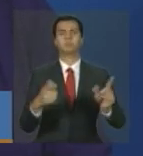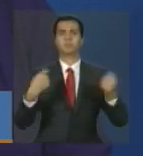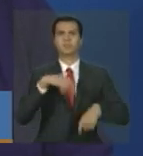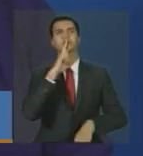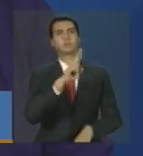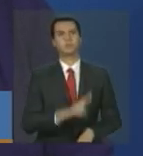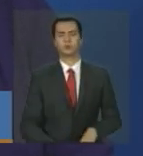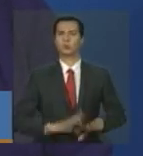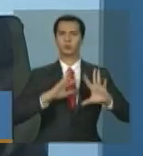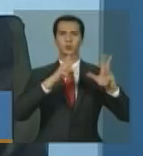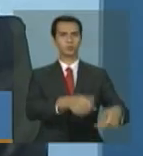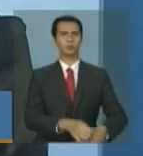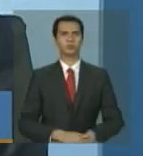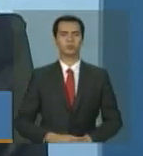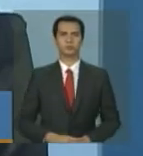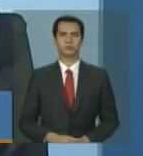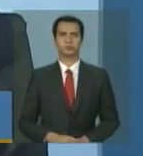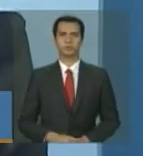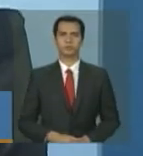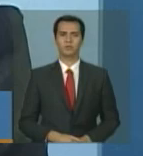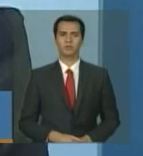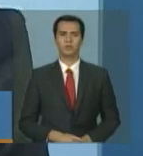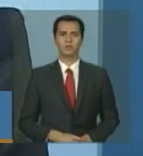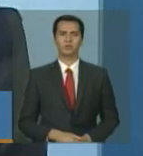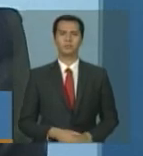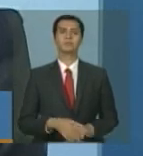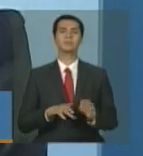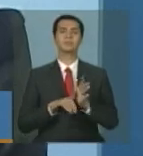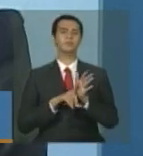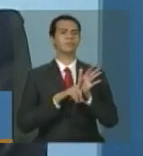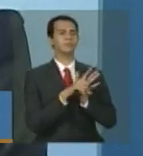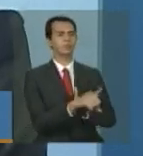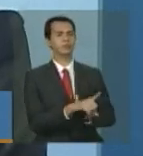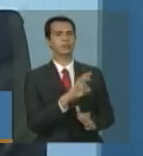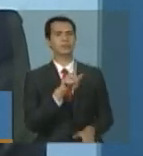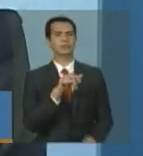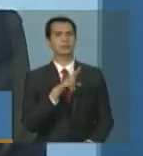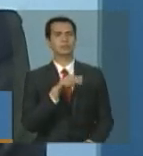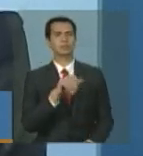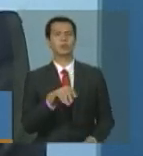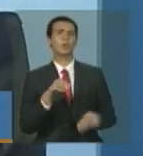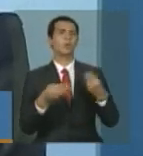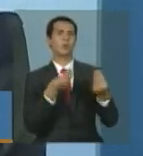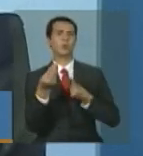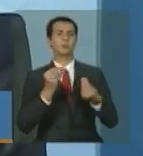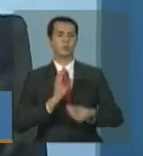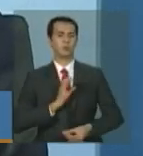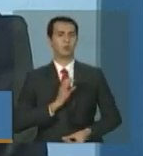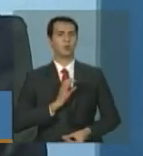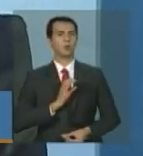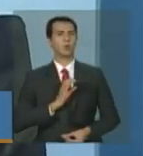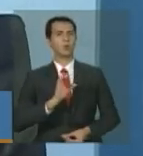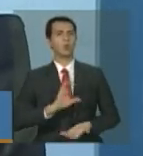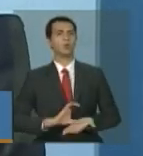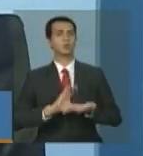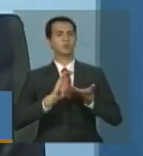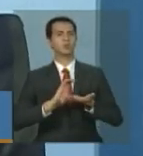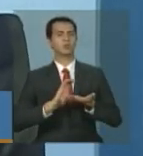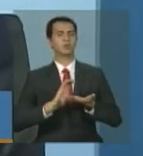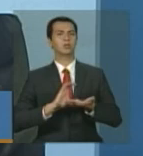Bolinha na questão dos conselhos até um que o papel qualquer participação e no preenchimento desses em